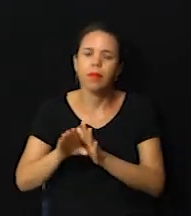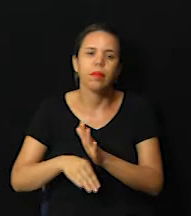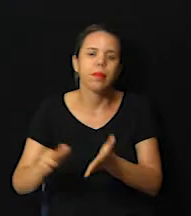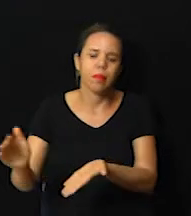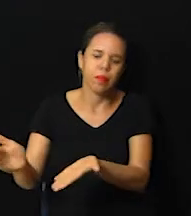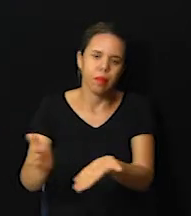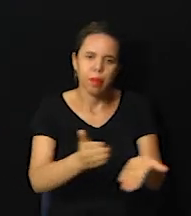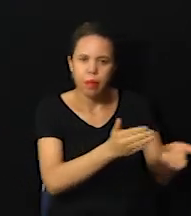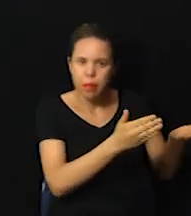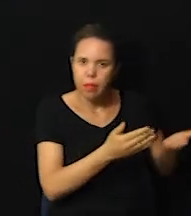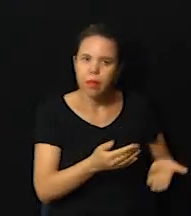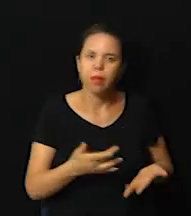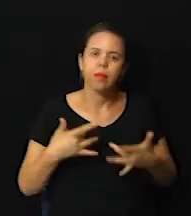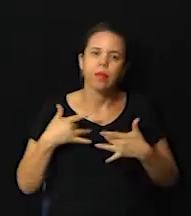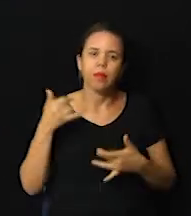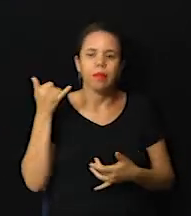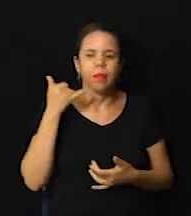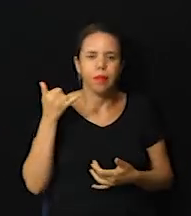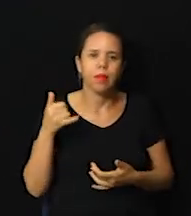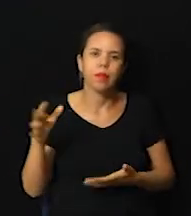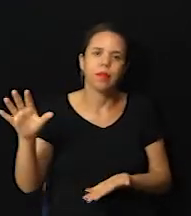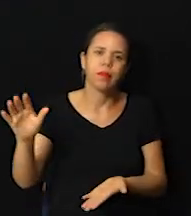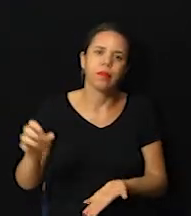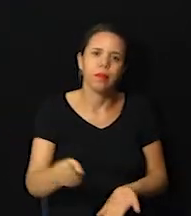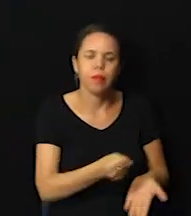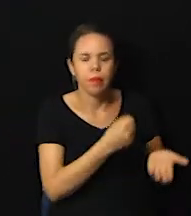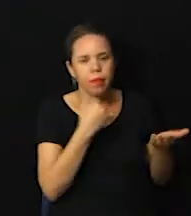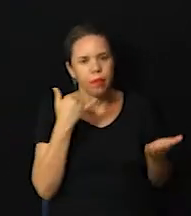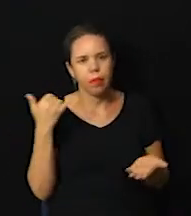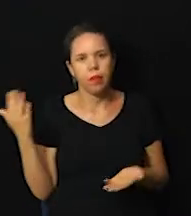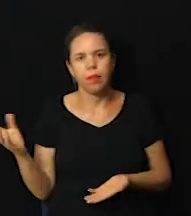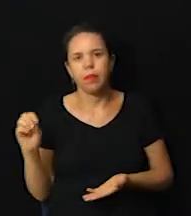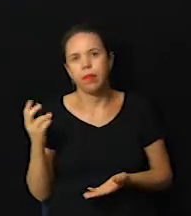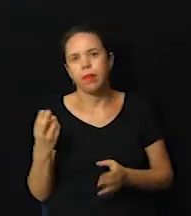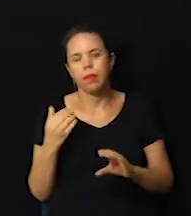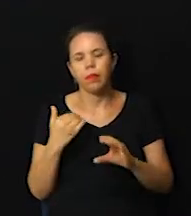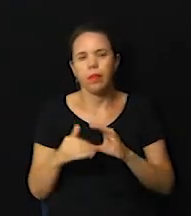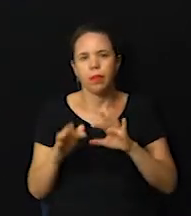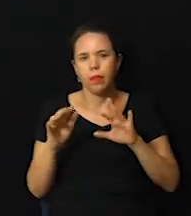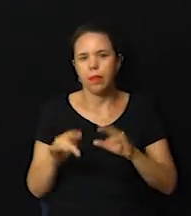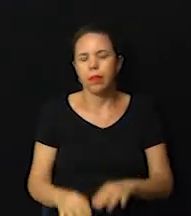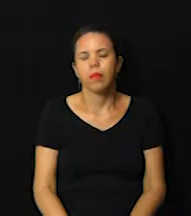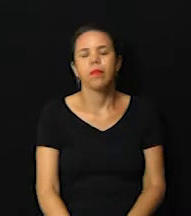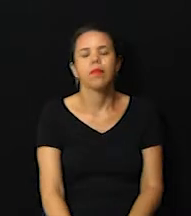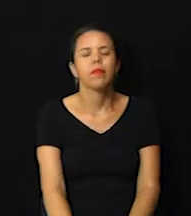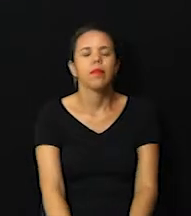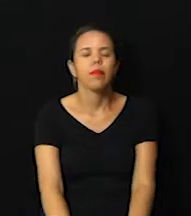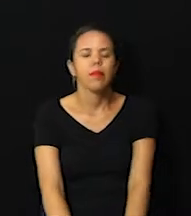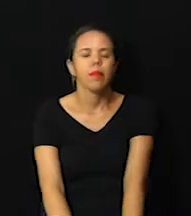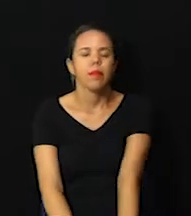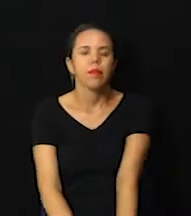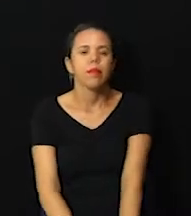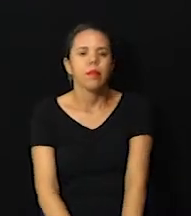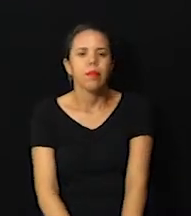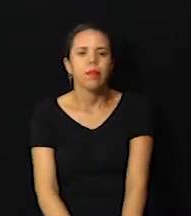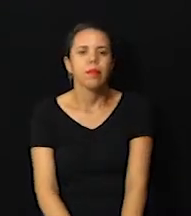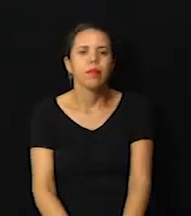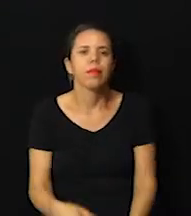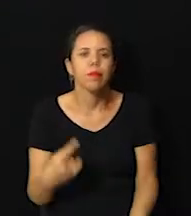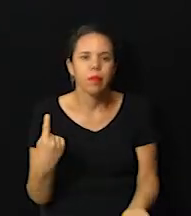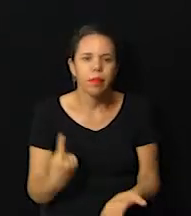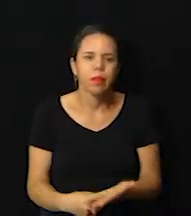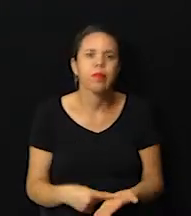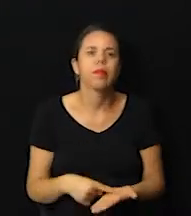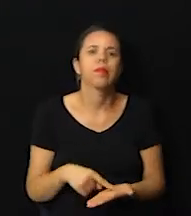das doações. É só ligar para a gente, nosso telefone, ou via, por e-mail também, a gente agenda e vai até o